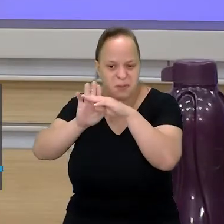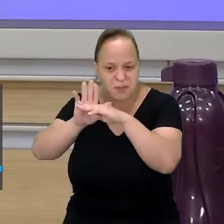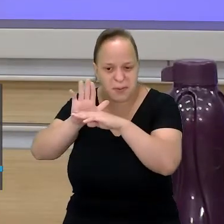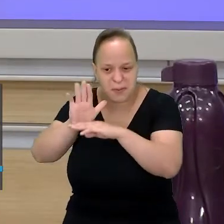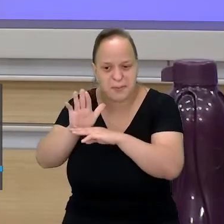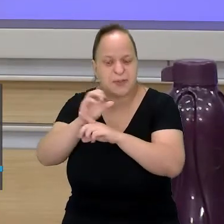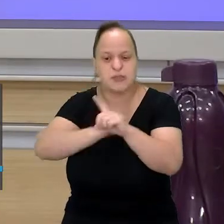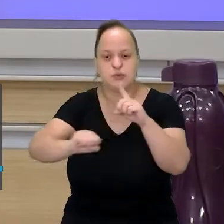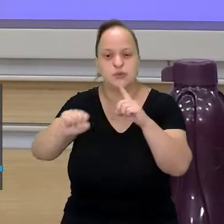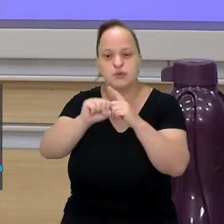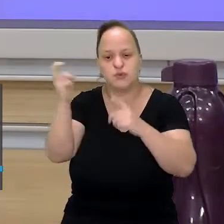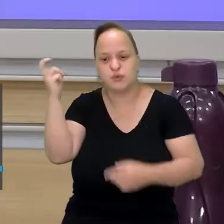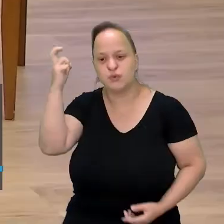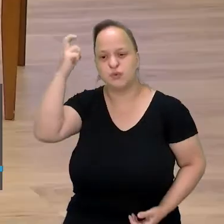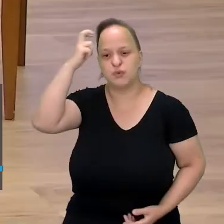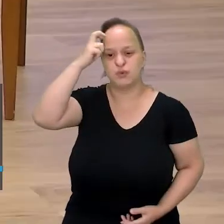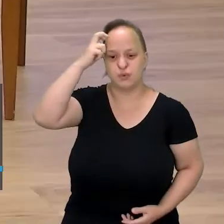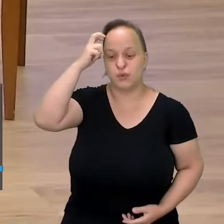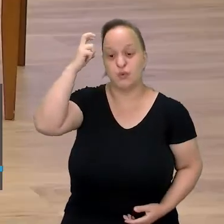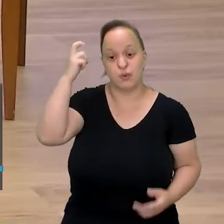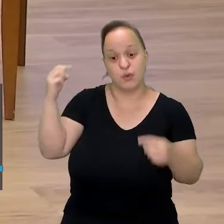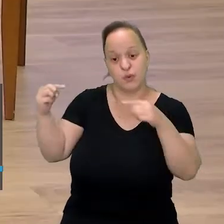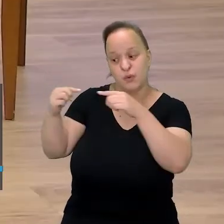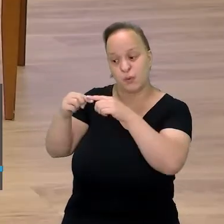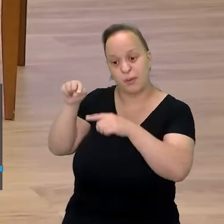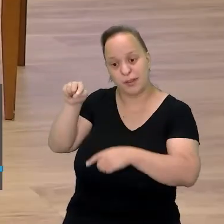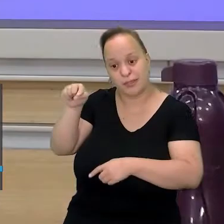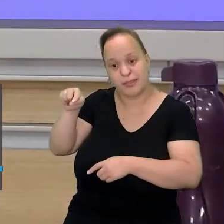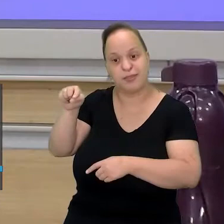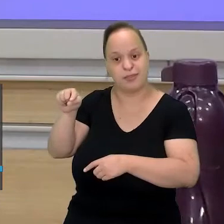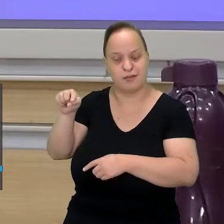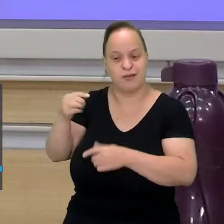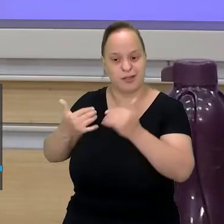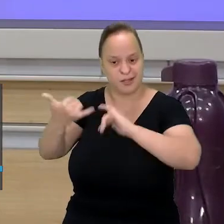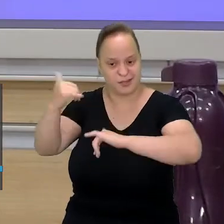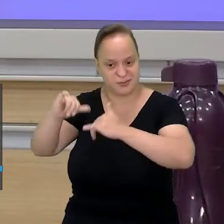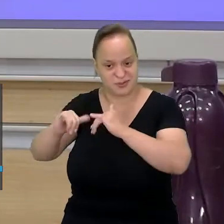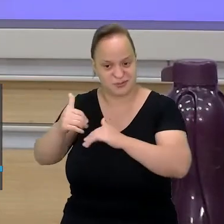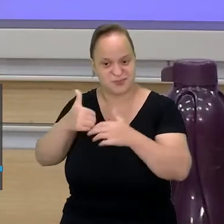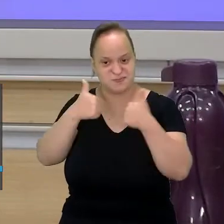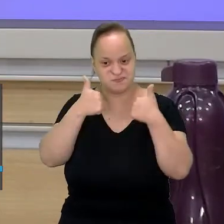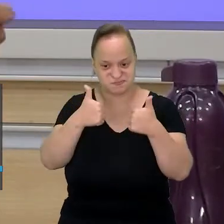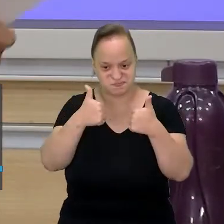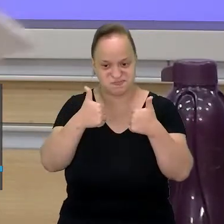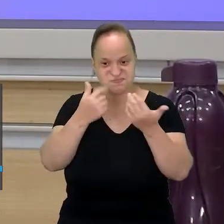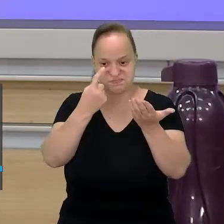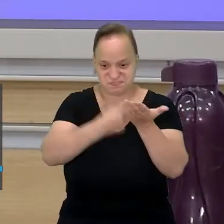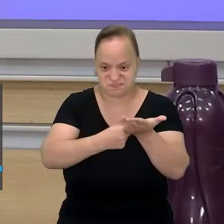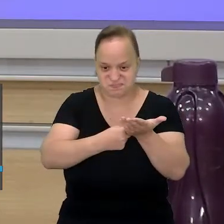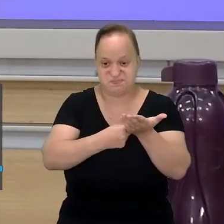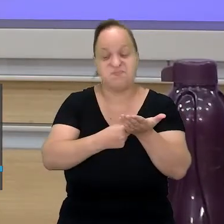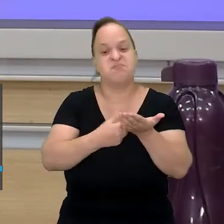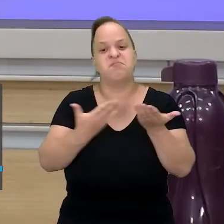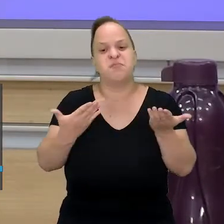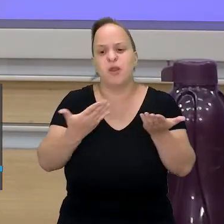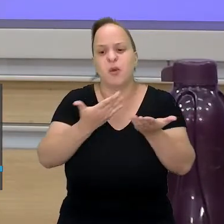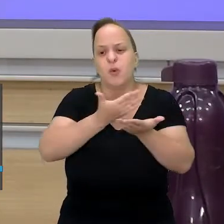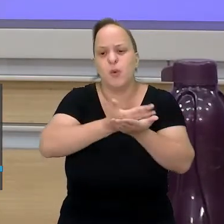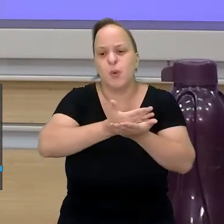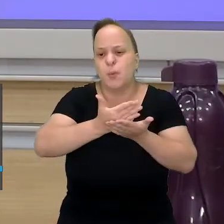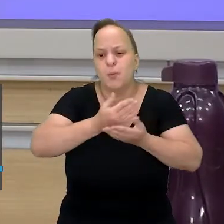em paralelo com a área da ciência exata, química, beleza? Bom, galerinha, então para